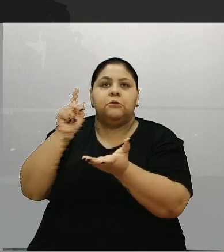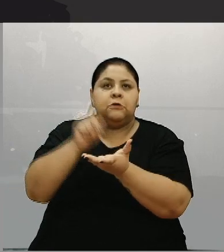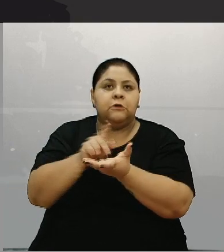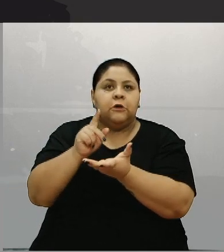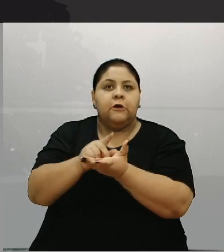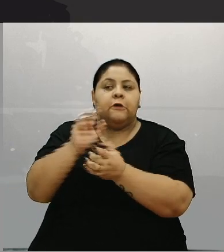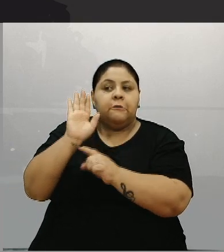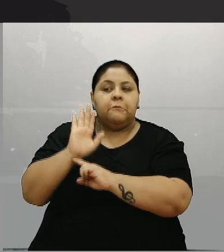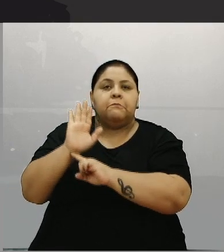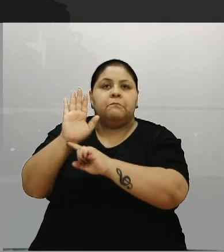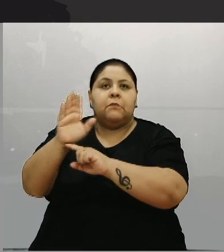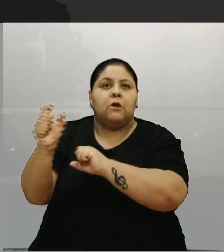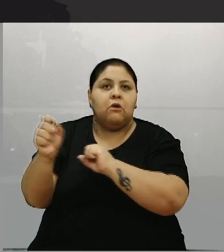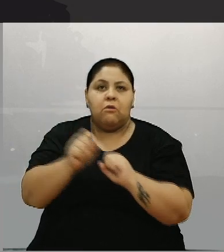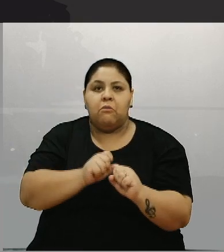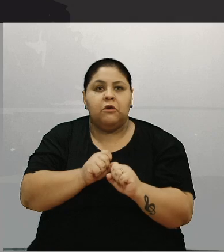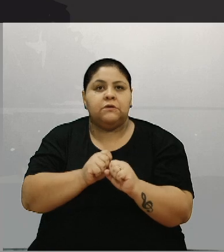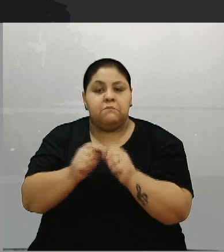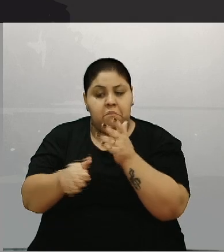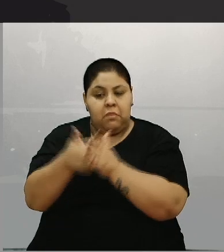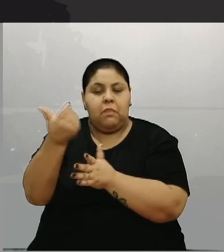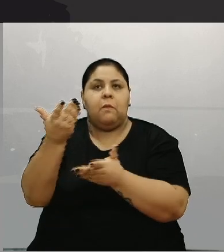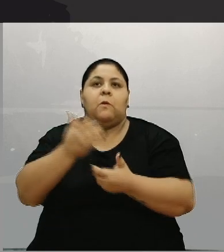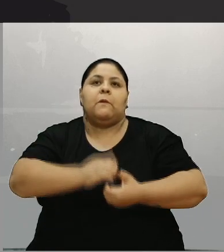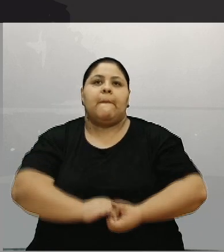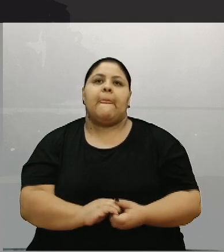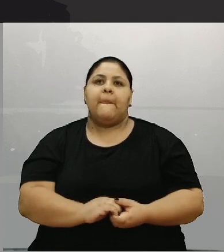ajuda possa ser mais assertiva.